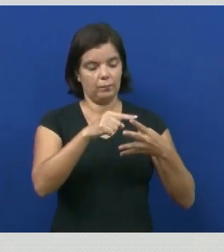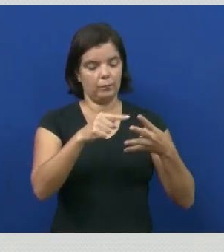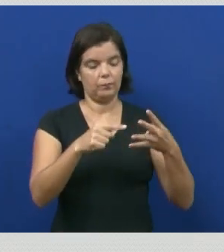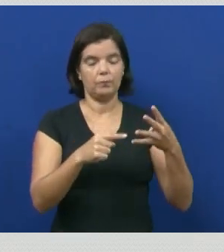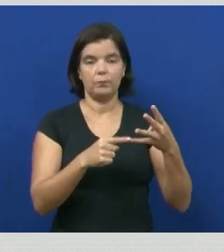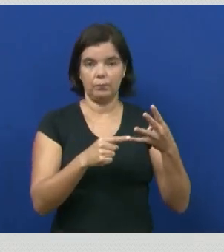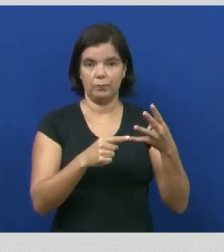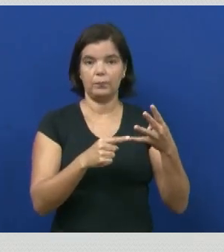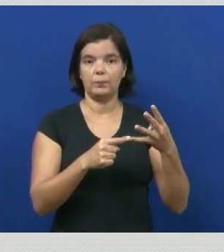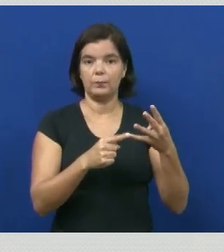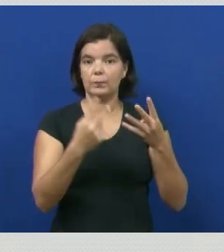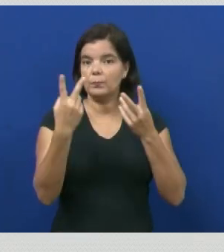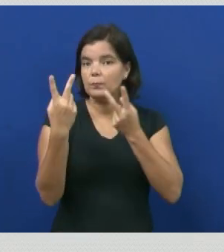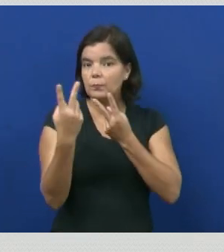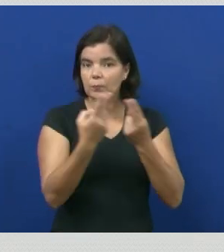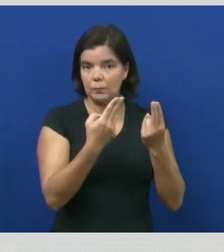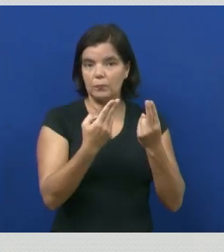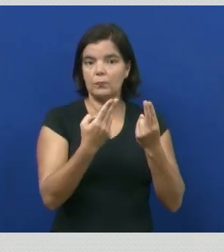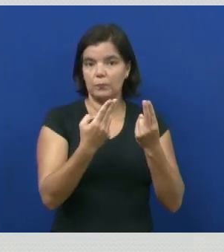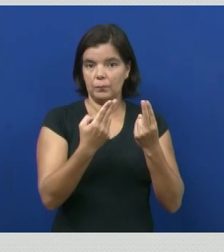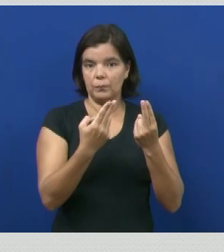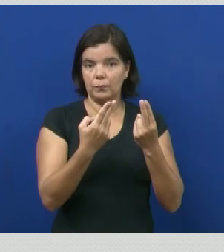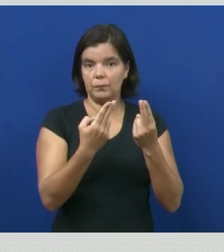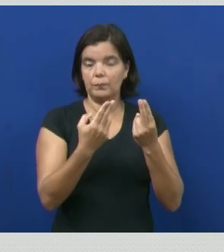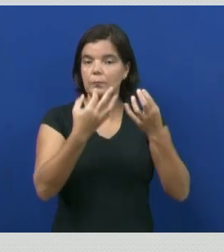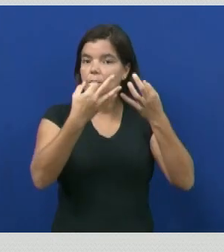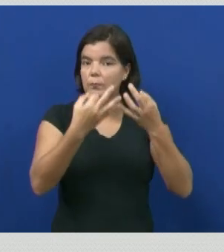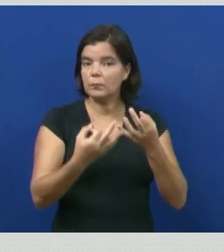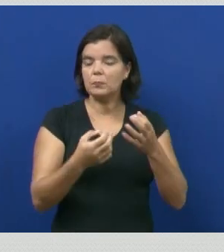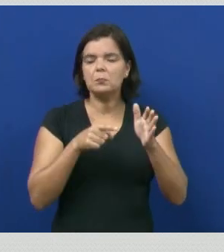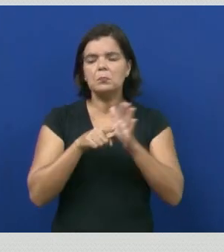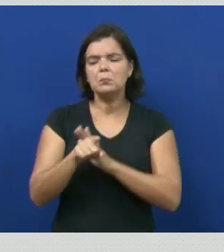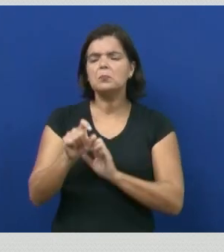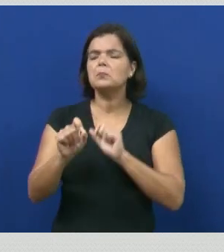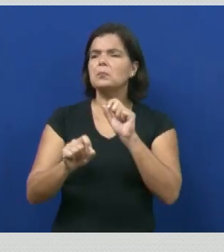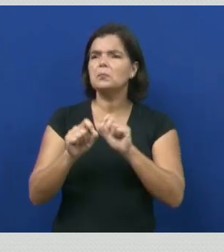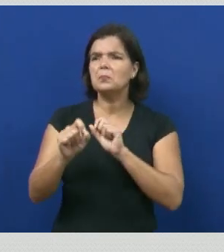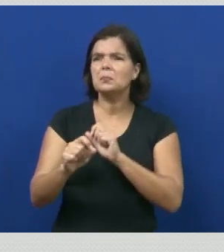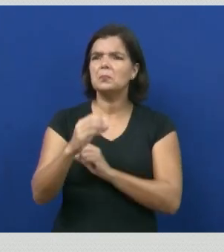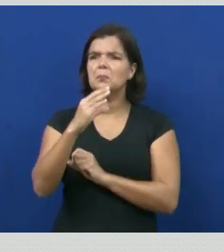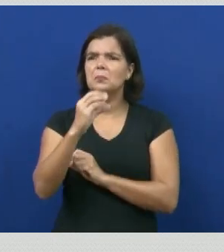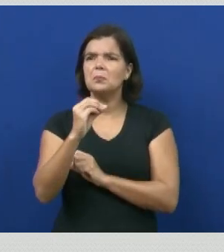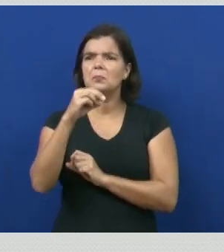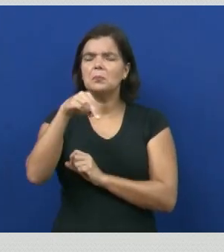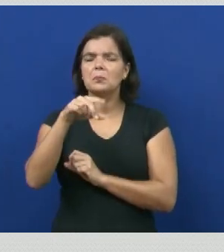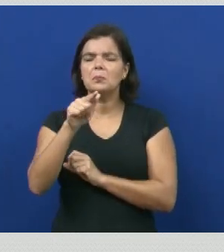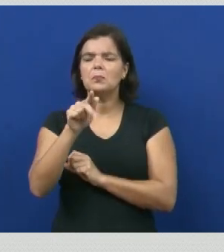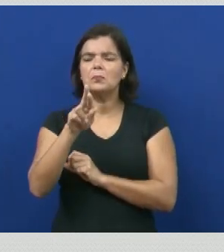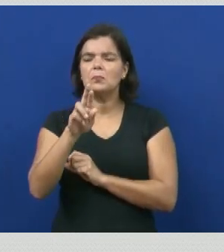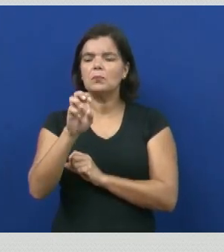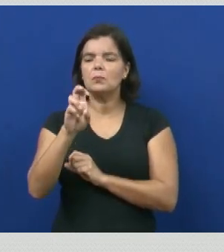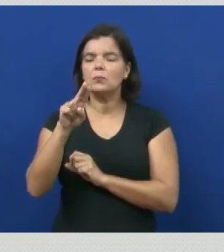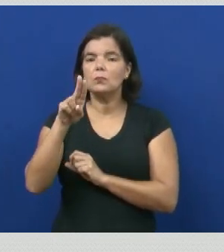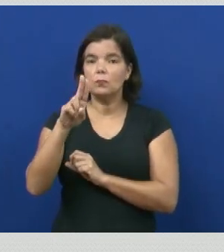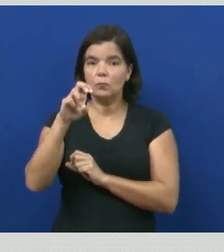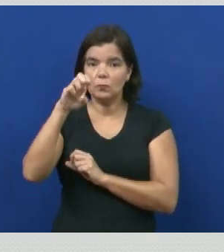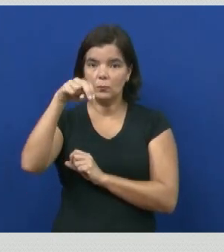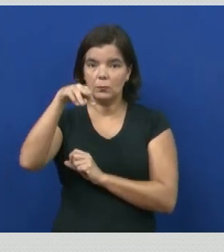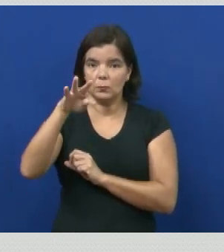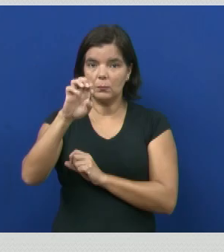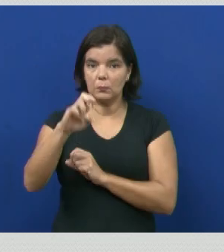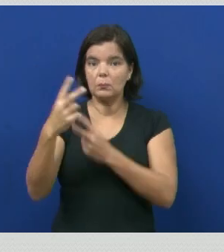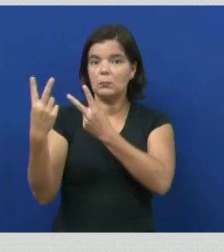ângulos retos e os lados congruentes. Você pode perguntar, professor, o que é no caso congruente? Congruentes quer dizer que